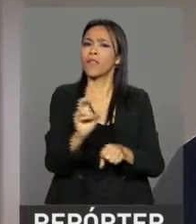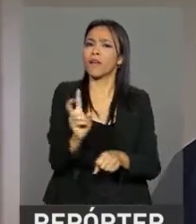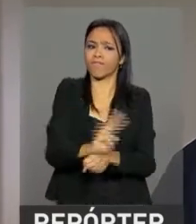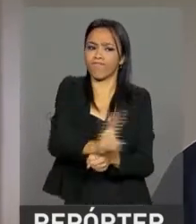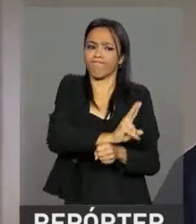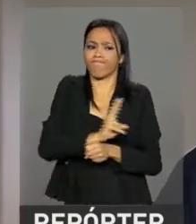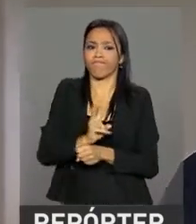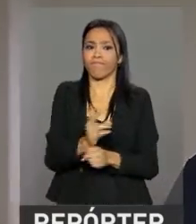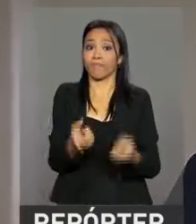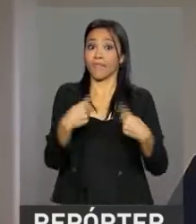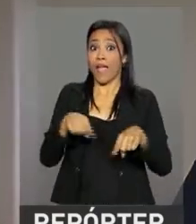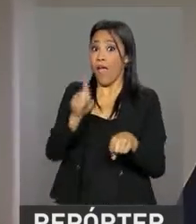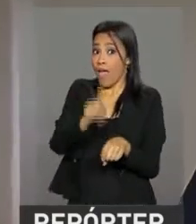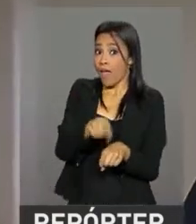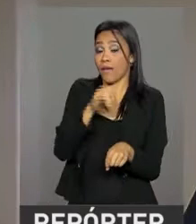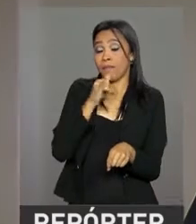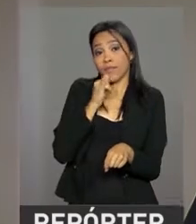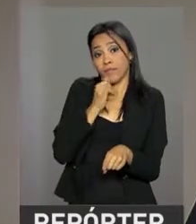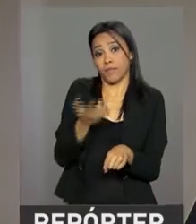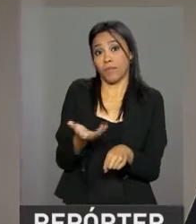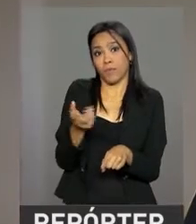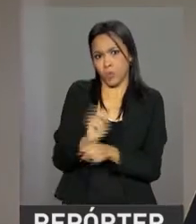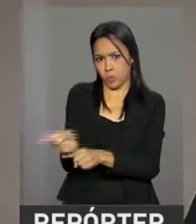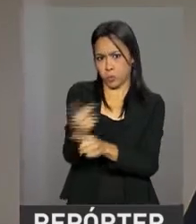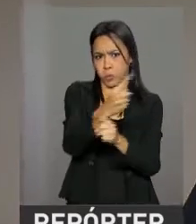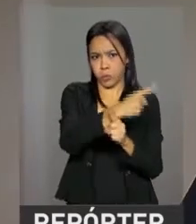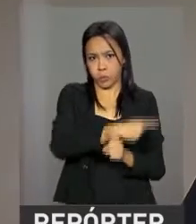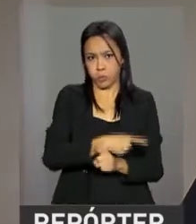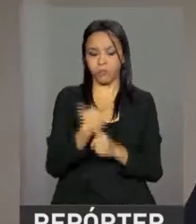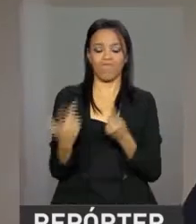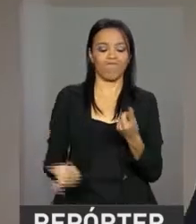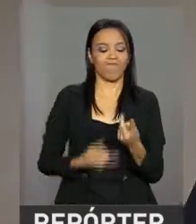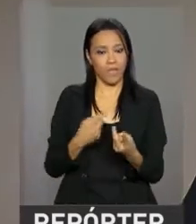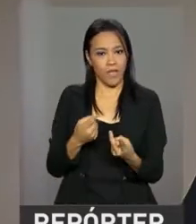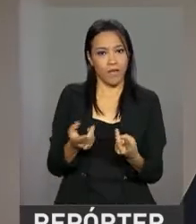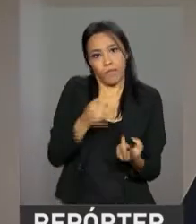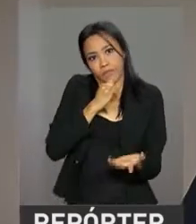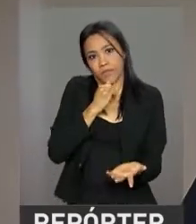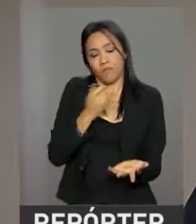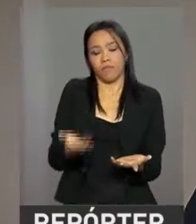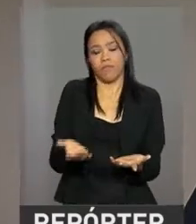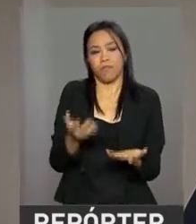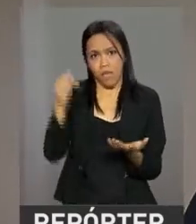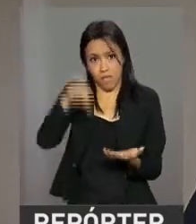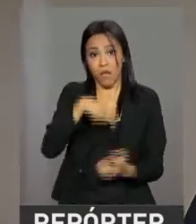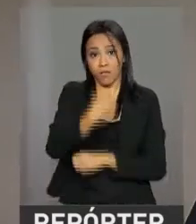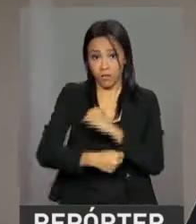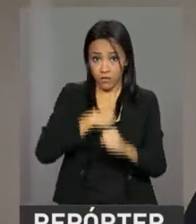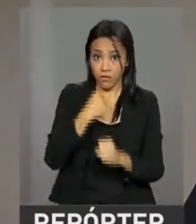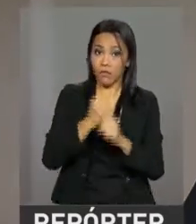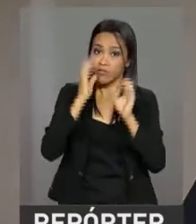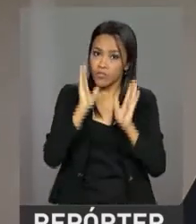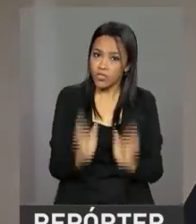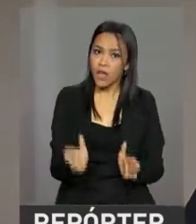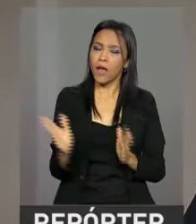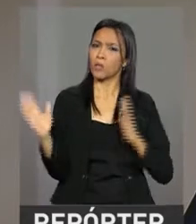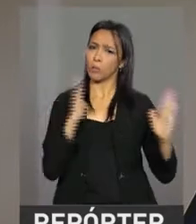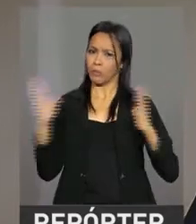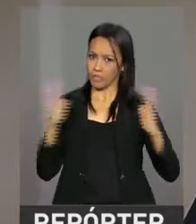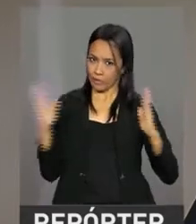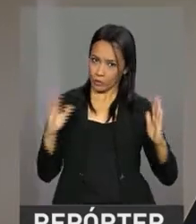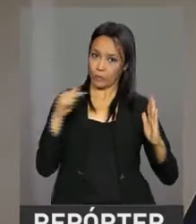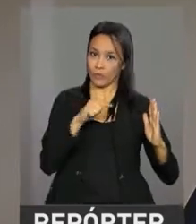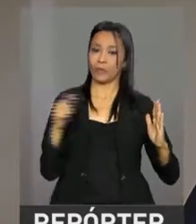São aquelas condutas mais lesivas no trânsito, excesso de velocidade, onde, por exemplo, esse ano a gente fez, durante as festas de final de